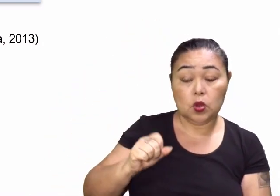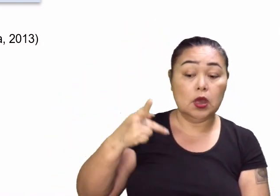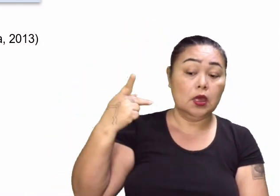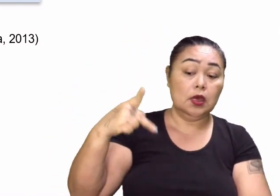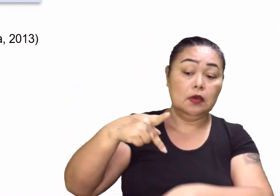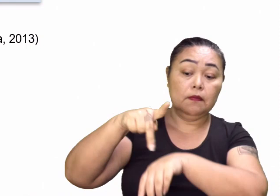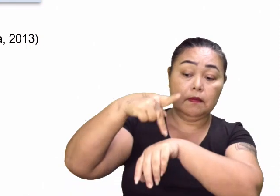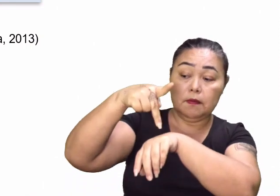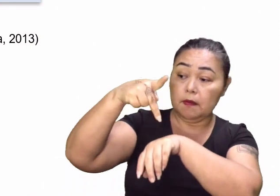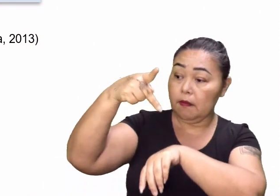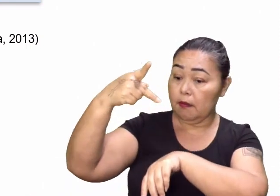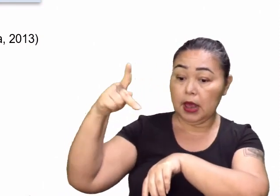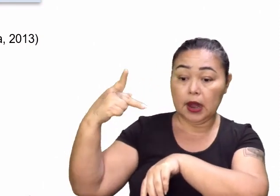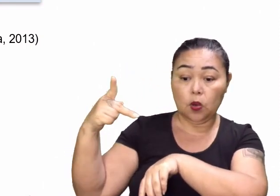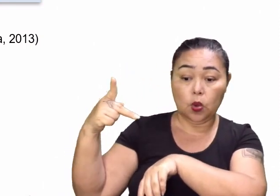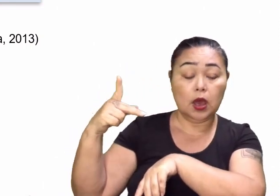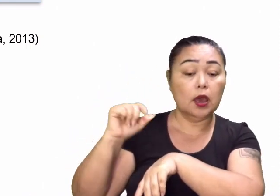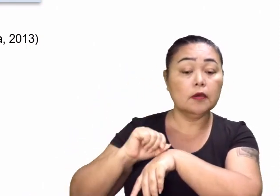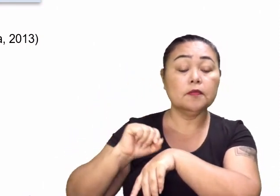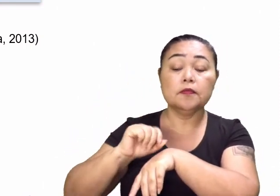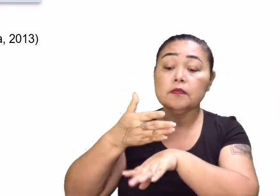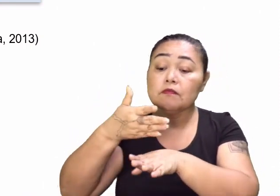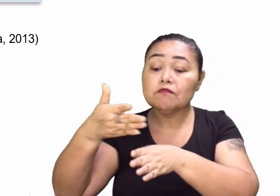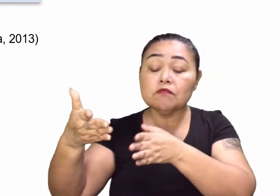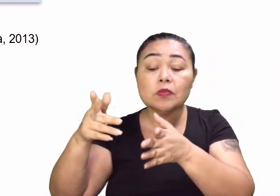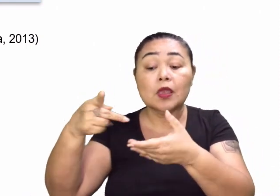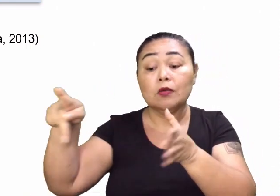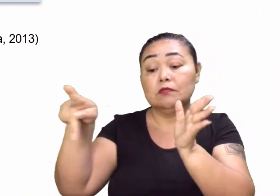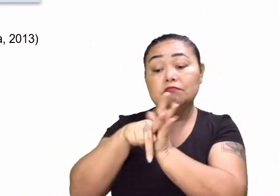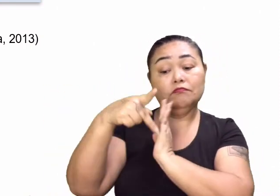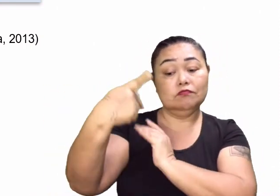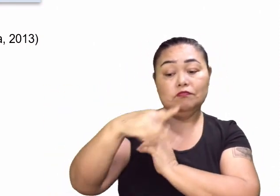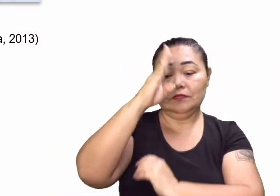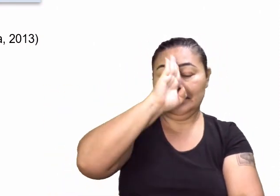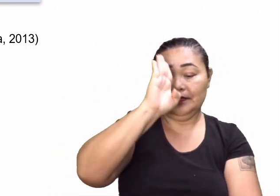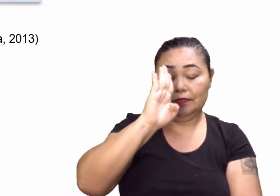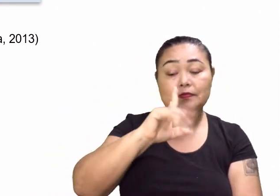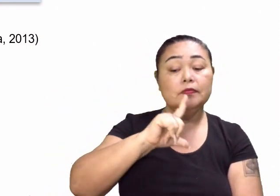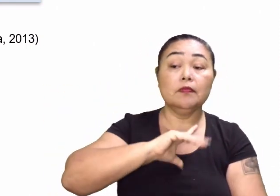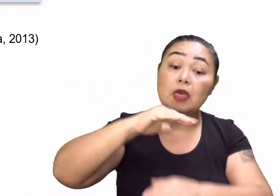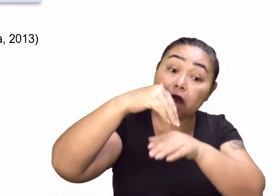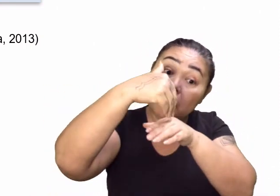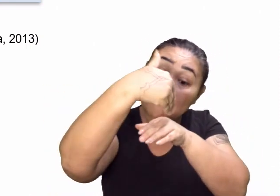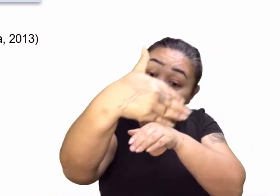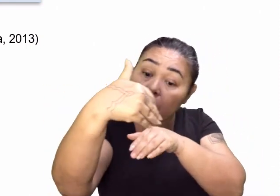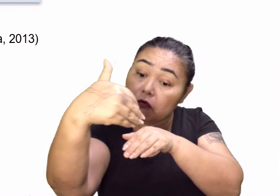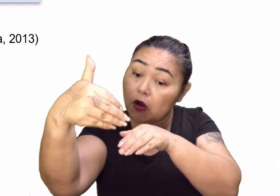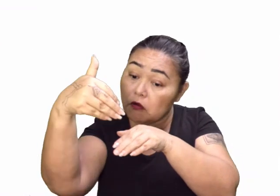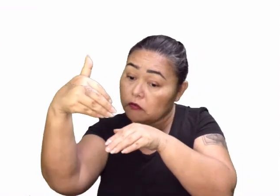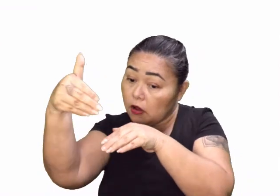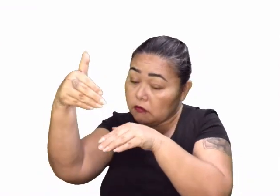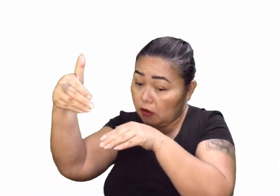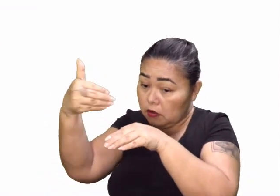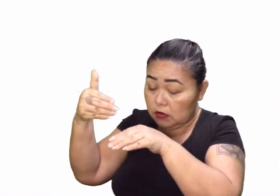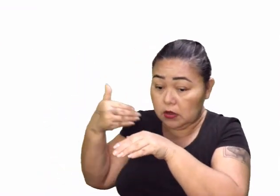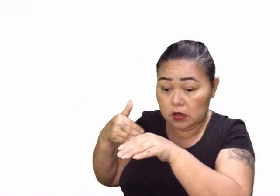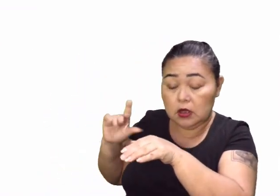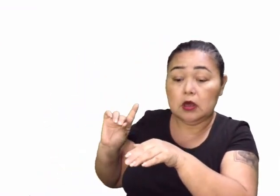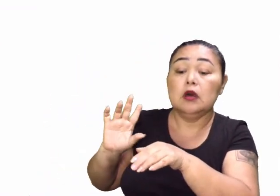Paraguai. Então, essa bacia não é inteiramente nacional. A gente vai ter aí a Rio Paraguai